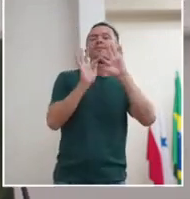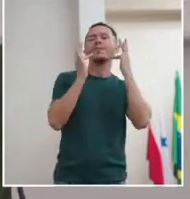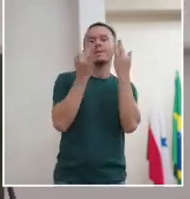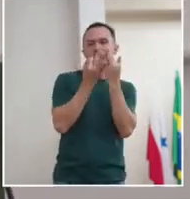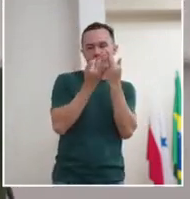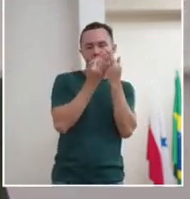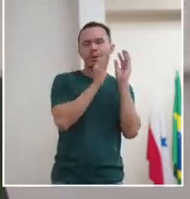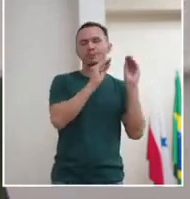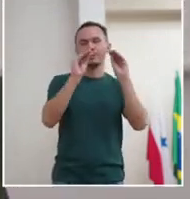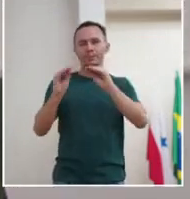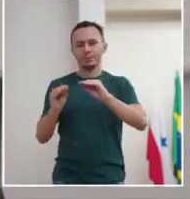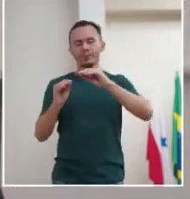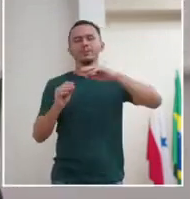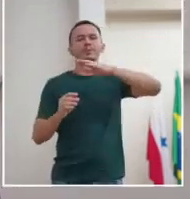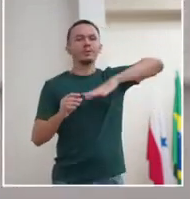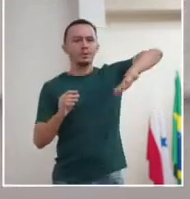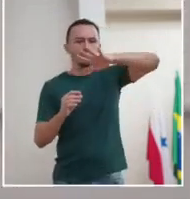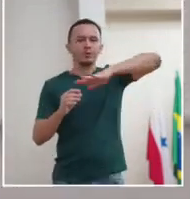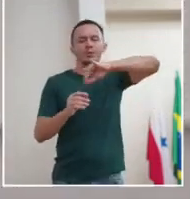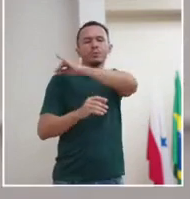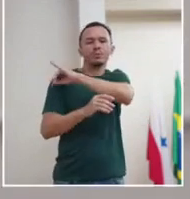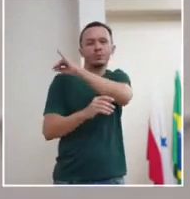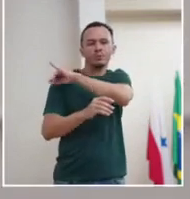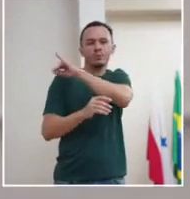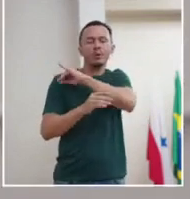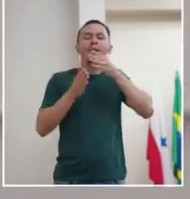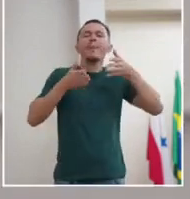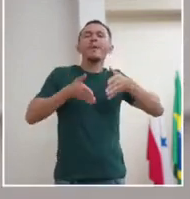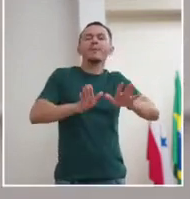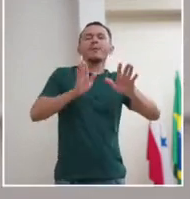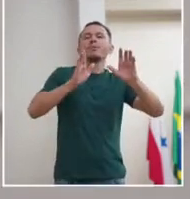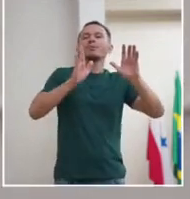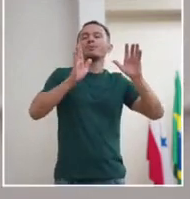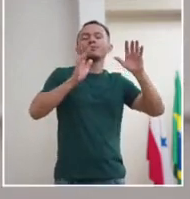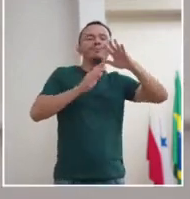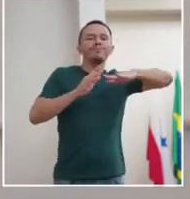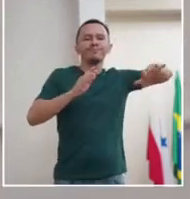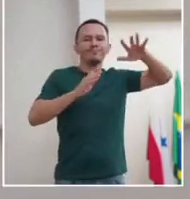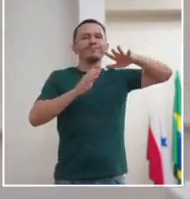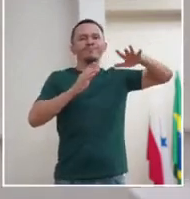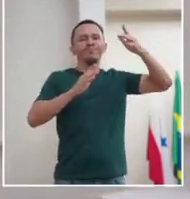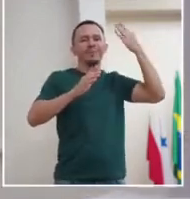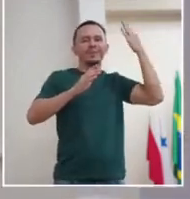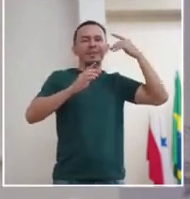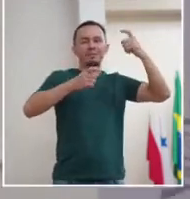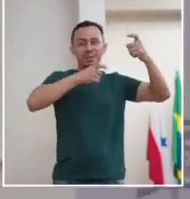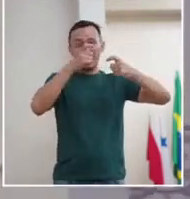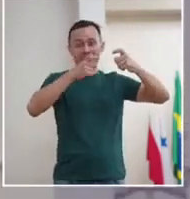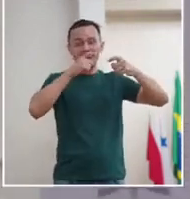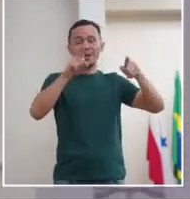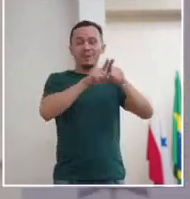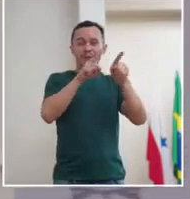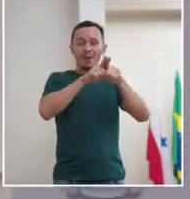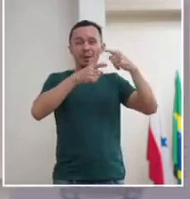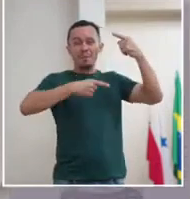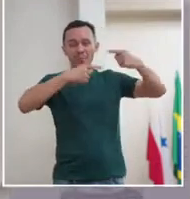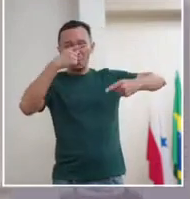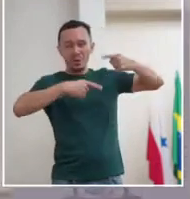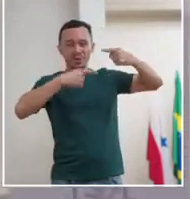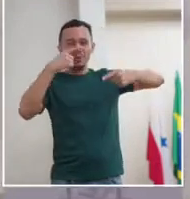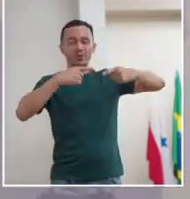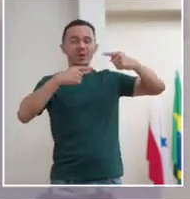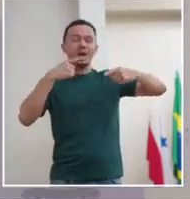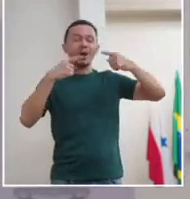Praça 11, no Rio de Janeiro. Berta nasceu em um mundo abalado pela guerra e por políticas de perseguições anticomunistas